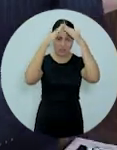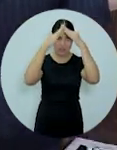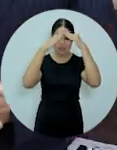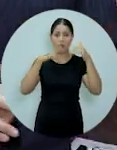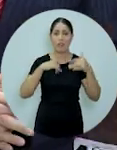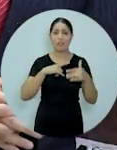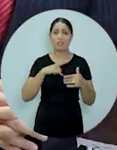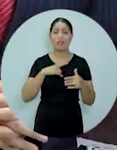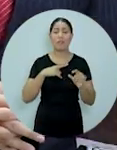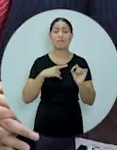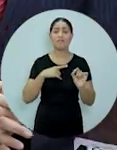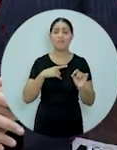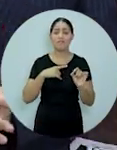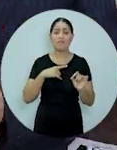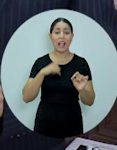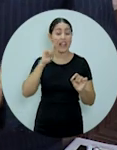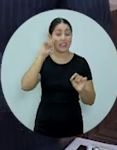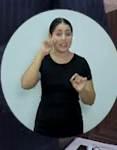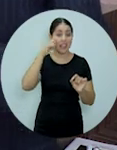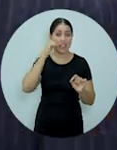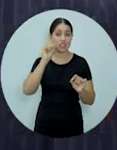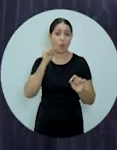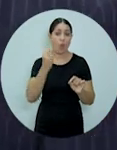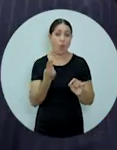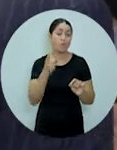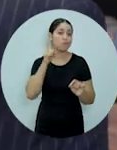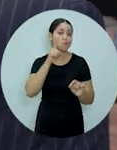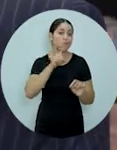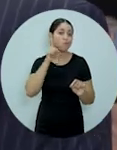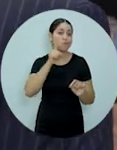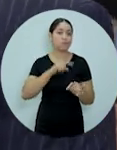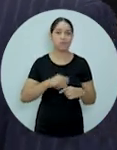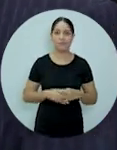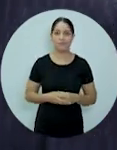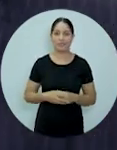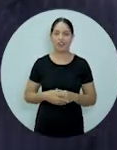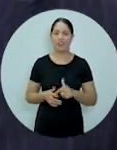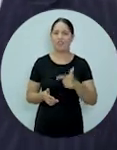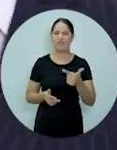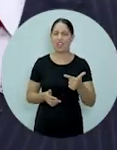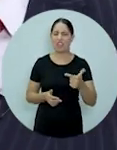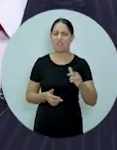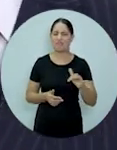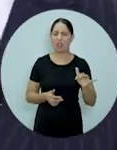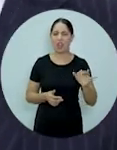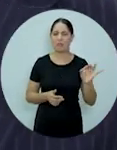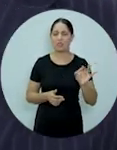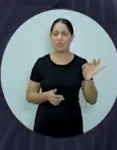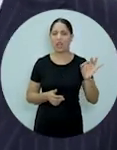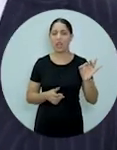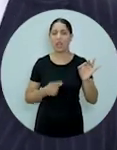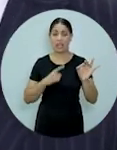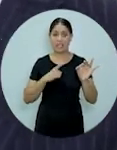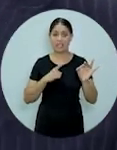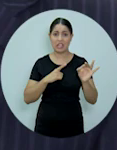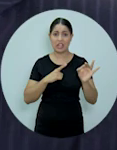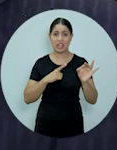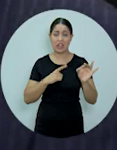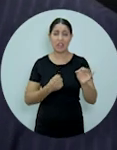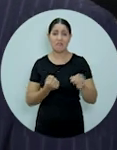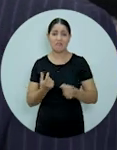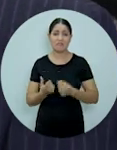cadastro, dados do CNJ, elas são negras ou pardas. 20 e poucos % dessas